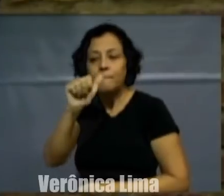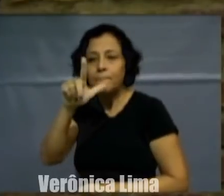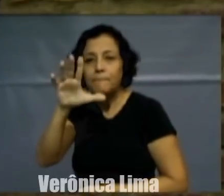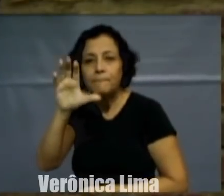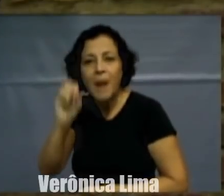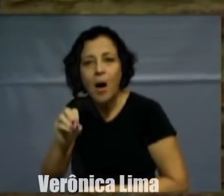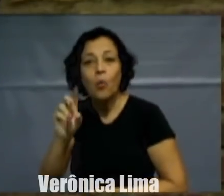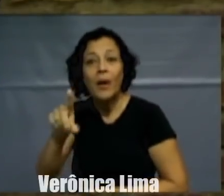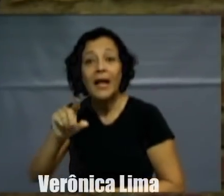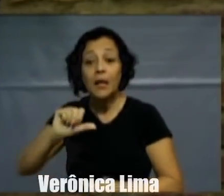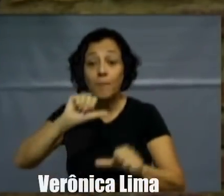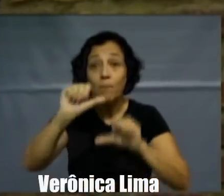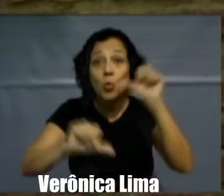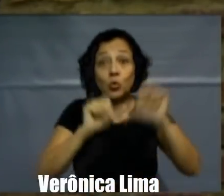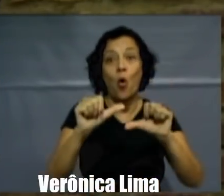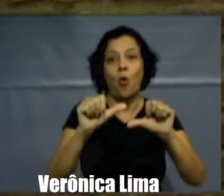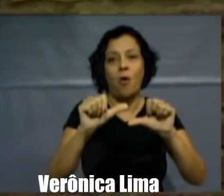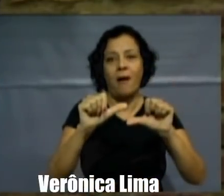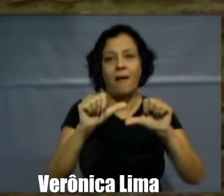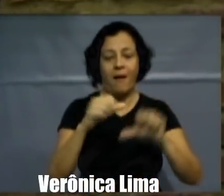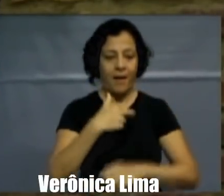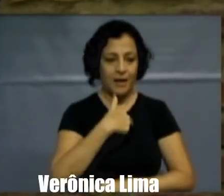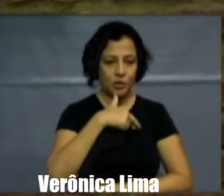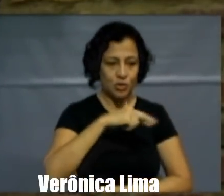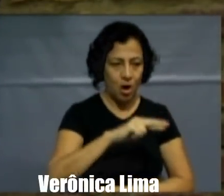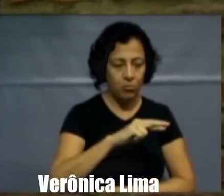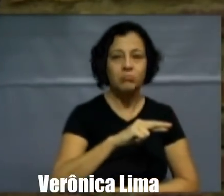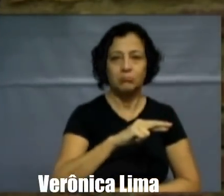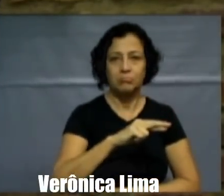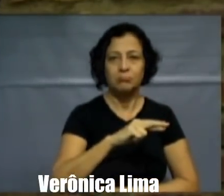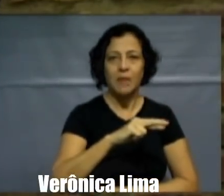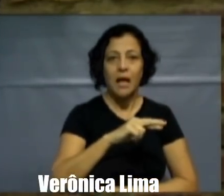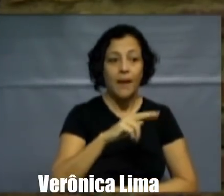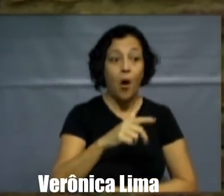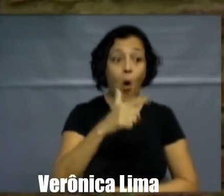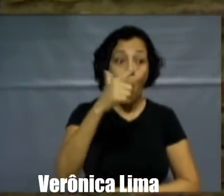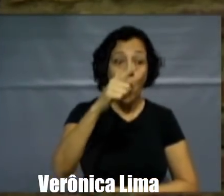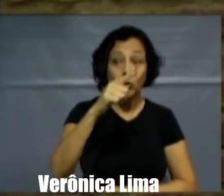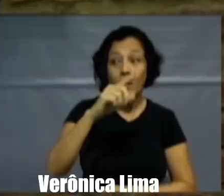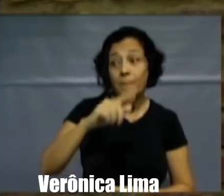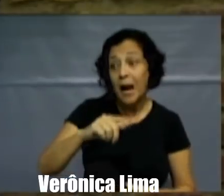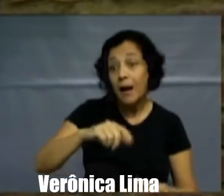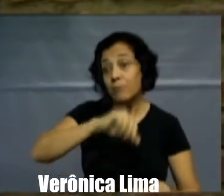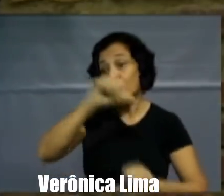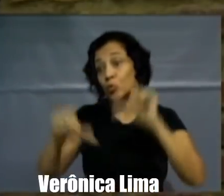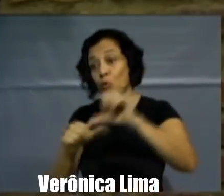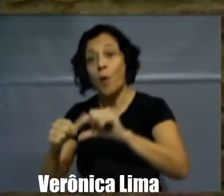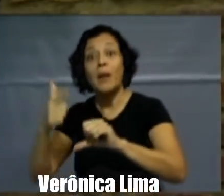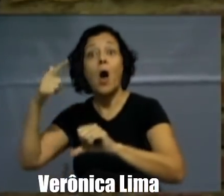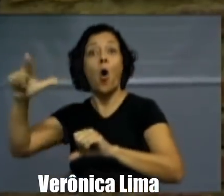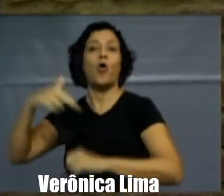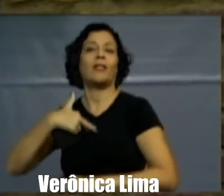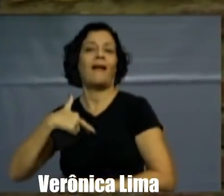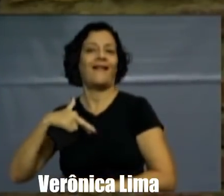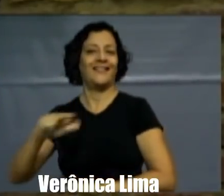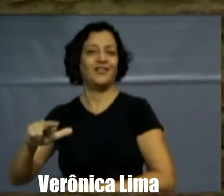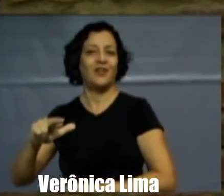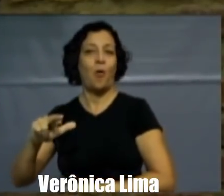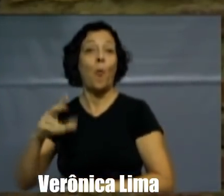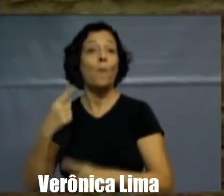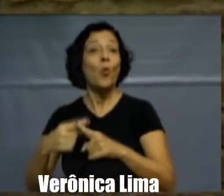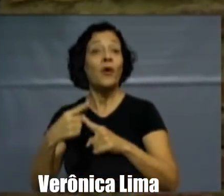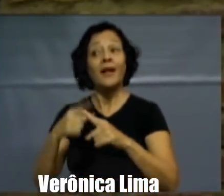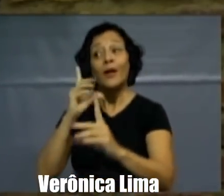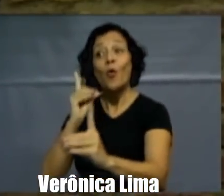de doutrina. Ele deixou de ser fariseu quando se chamava Saulo, né? E quando ele encontra Jesus